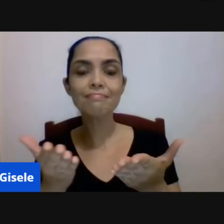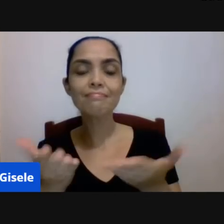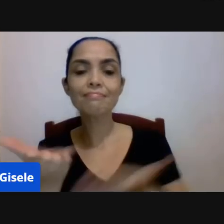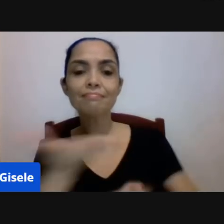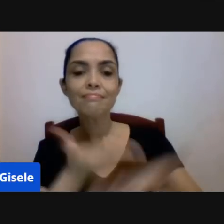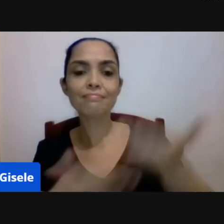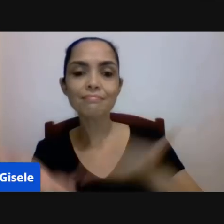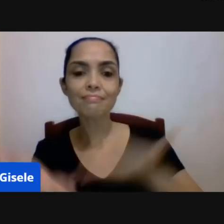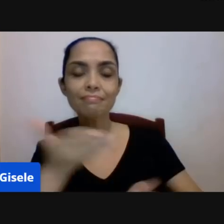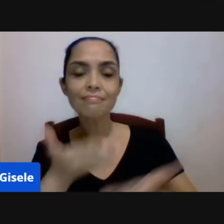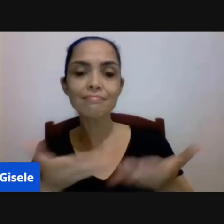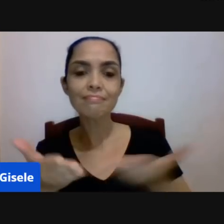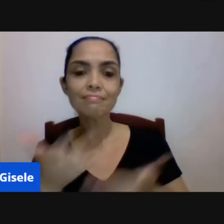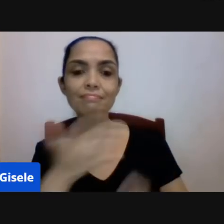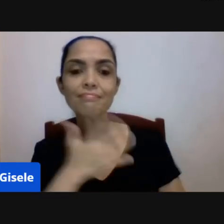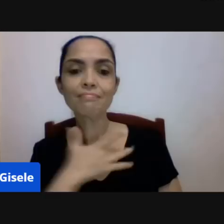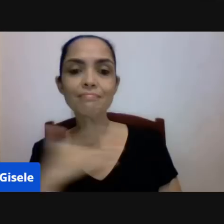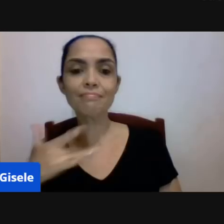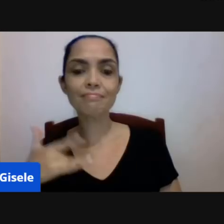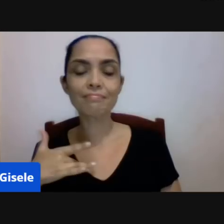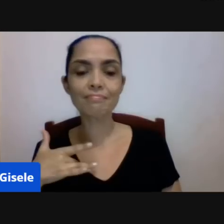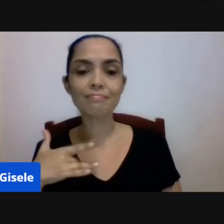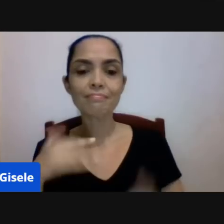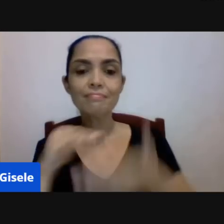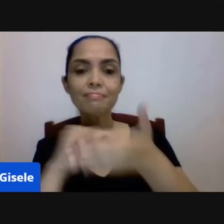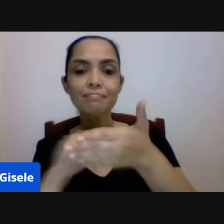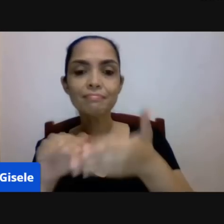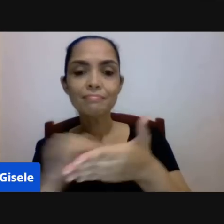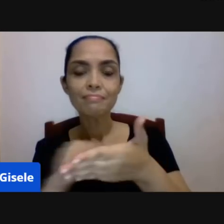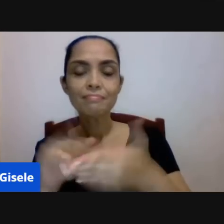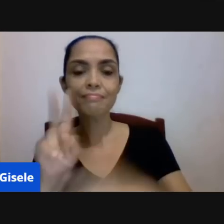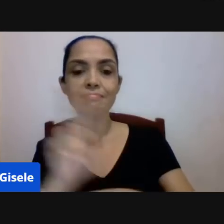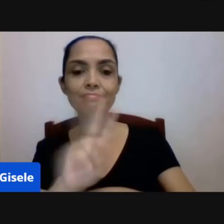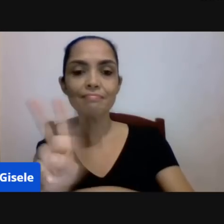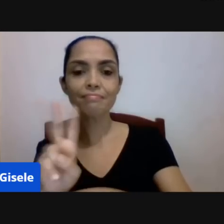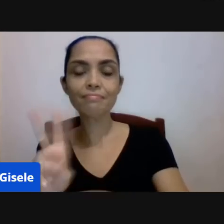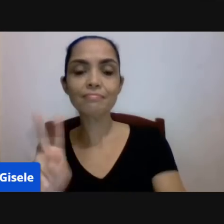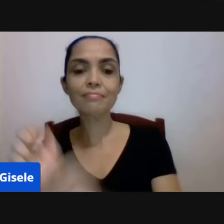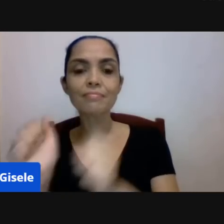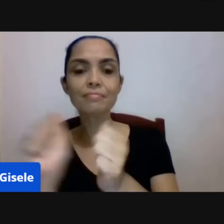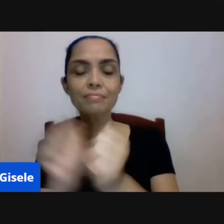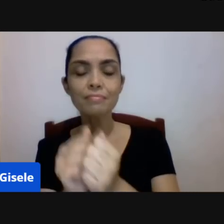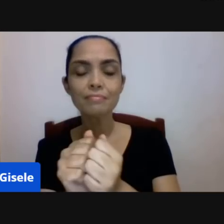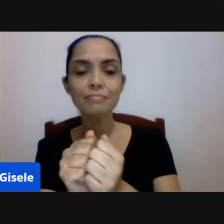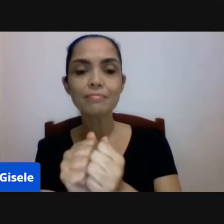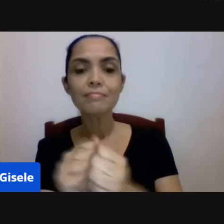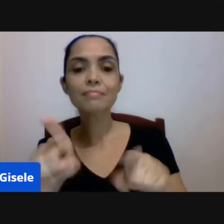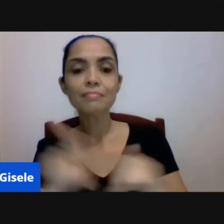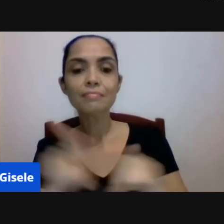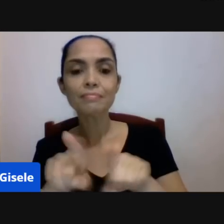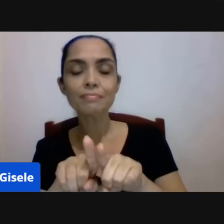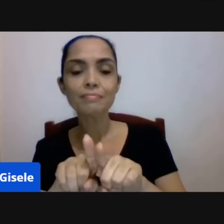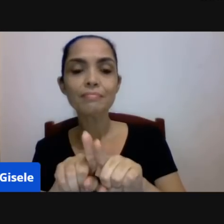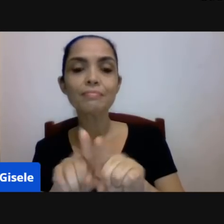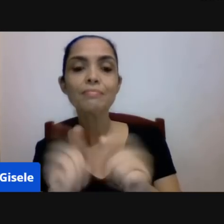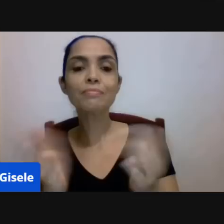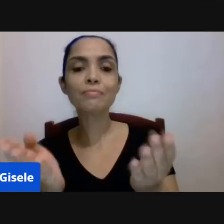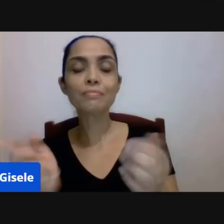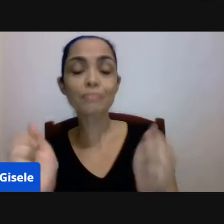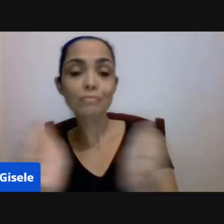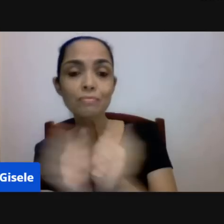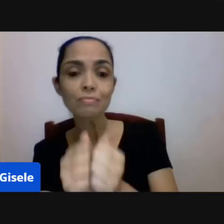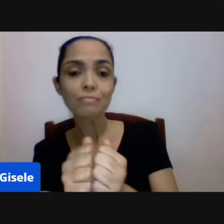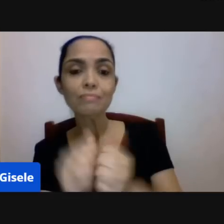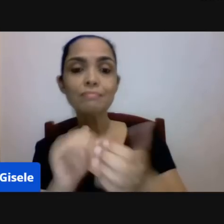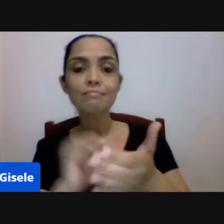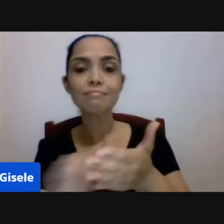da Secretaria Municipal de Saúde, da Vigilância Sanitária, juntamente com a Secretaria Municipal de Educação, para a gente apresentar